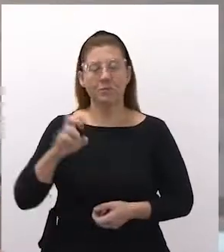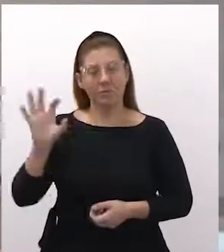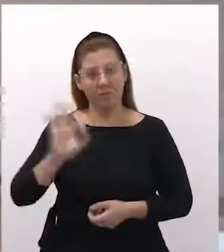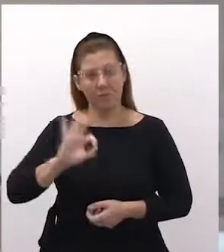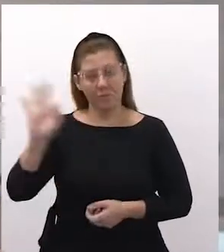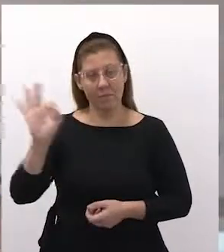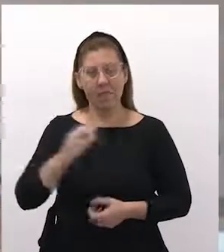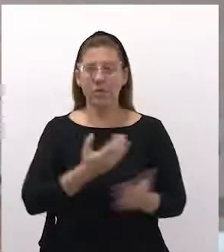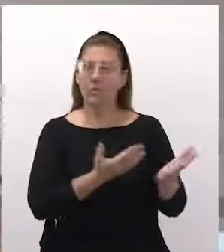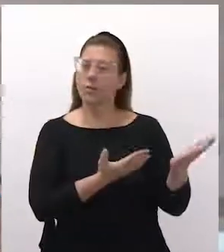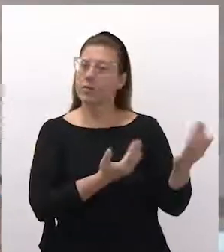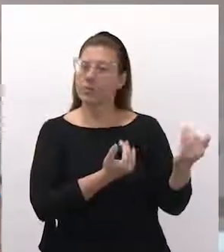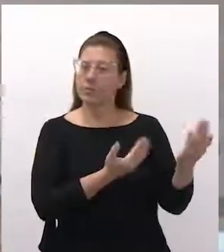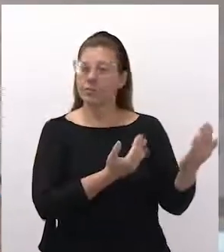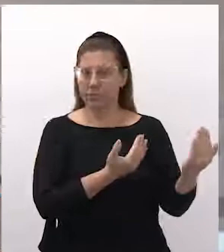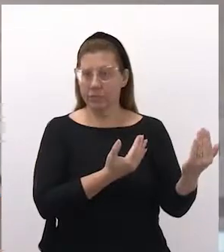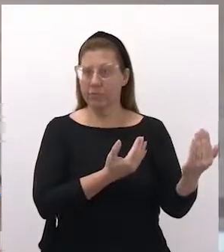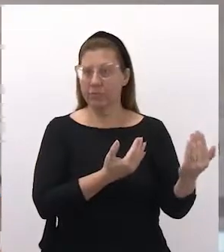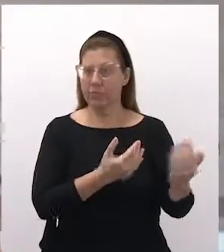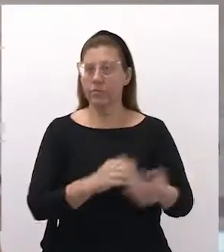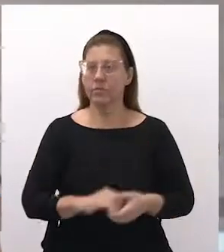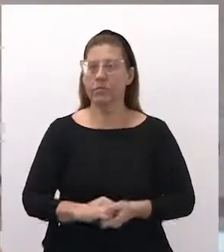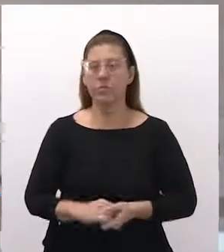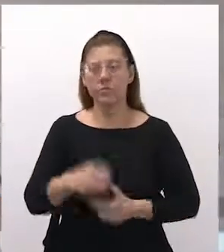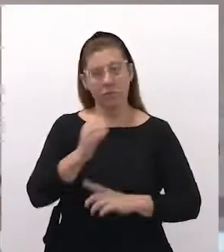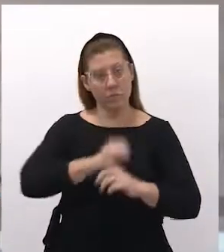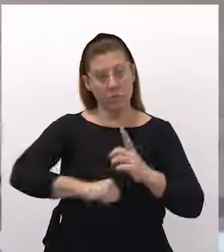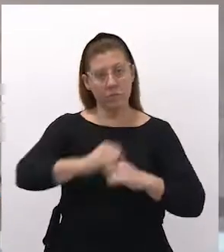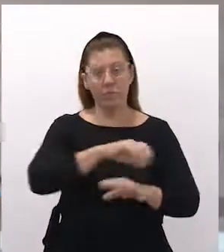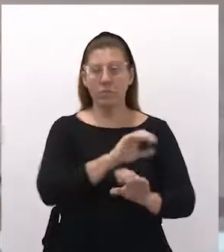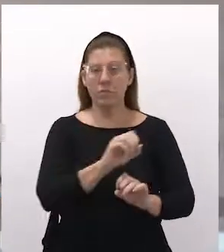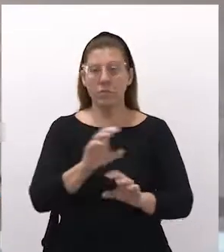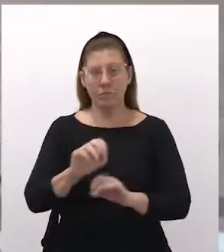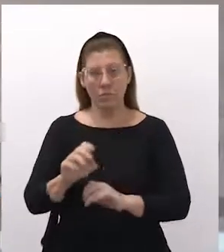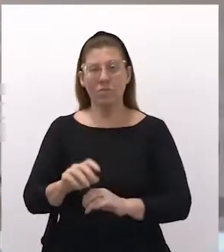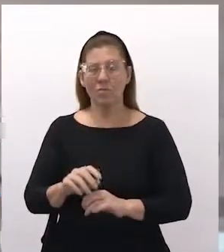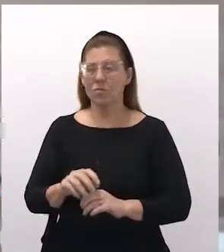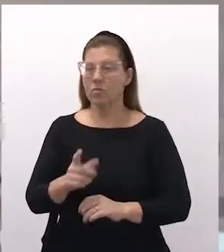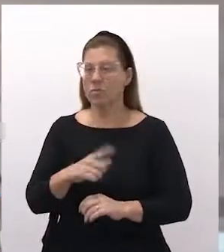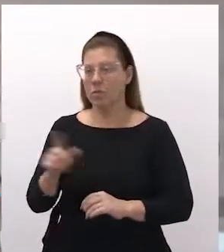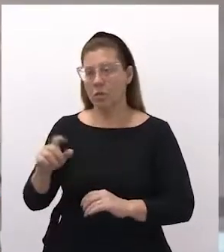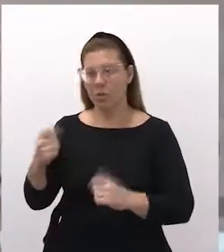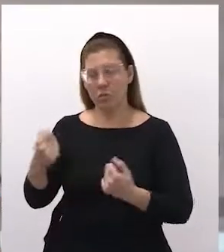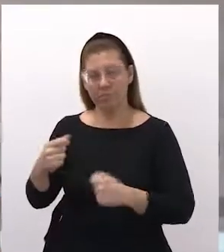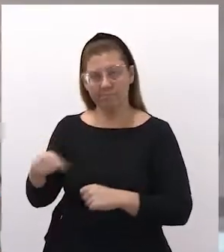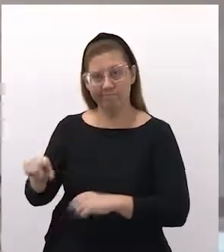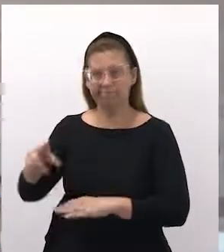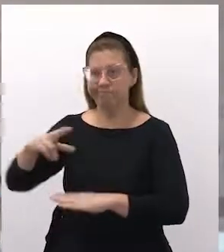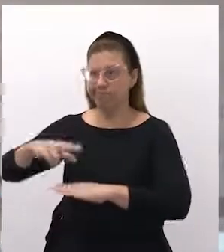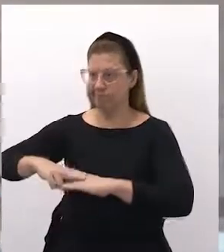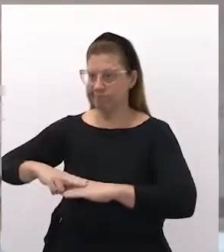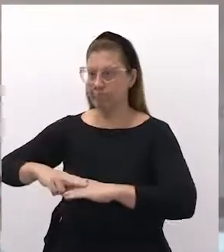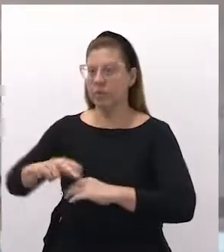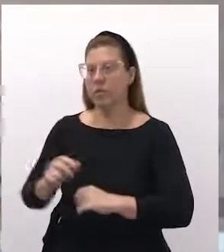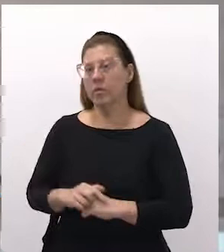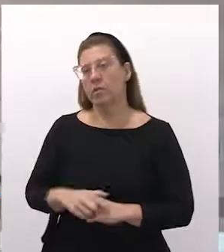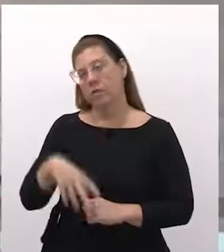45% dos adolescentes que cumpriam medidas socioeducativas de internação respondiam